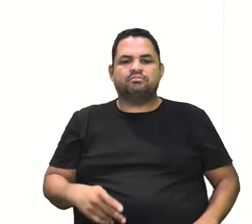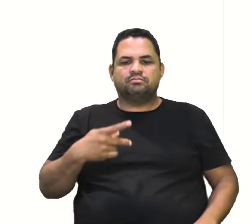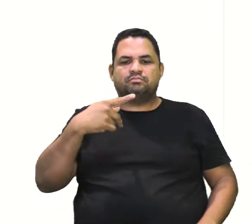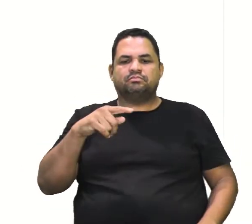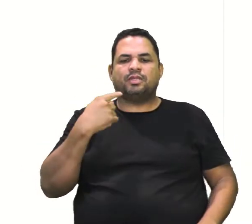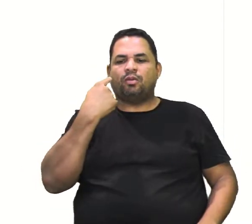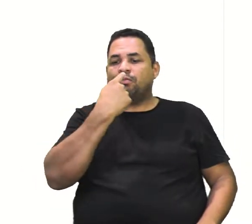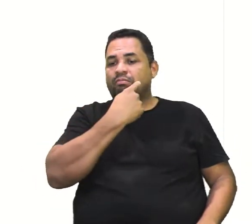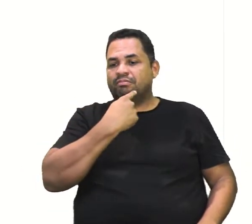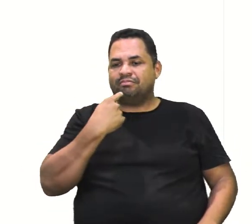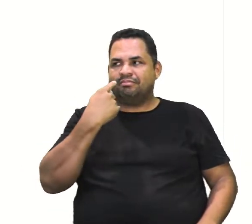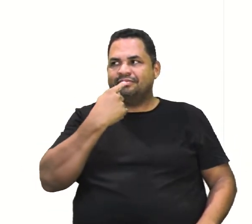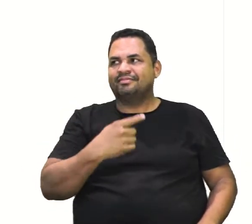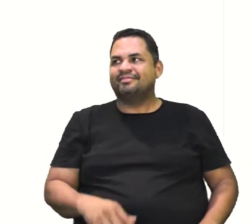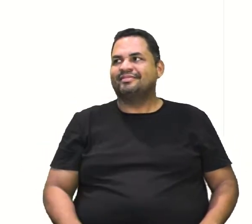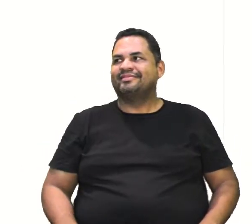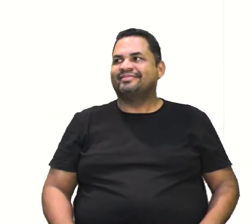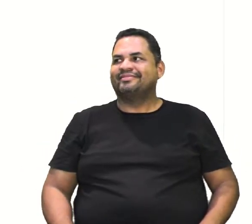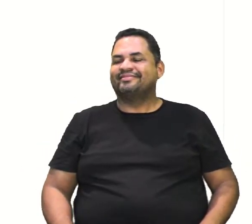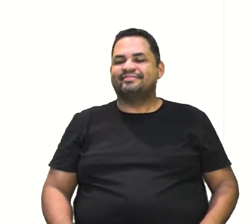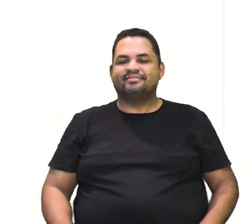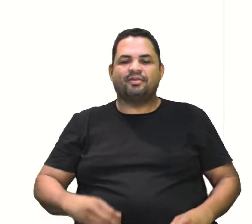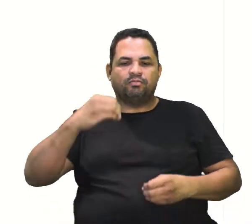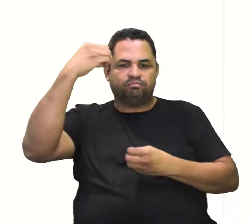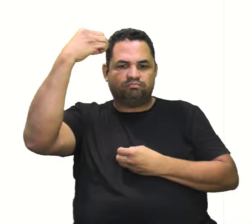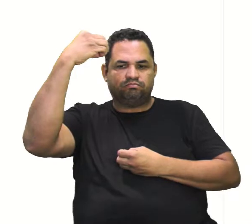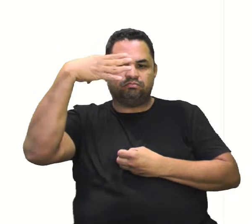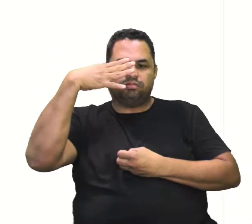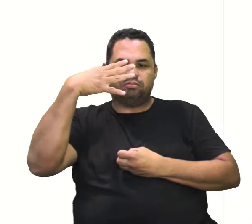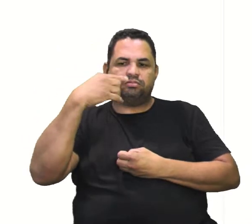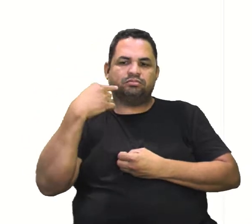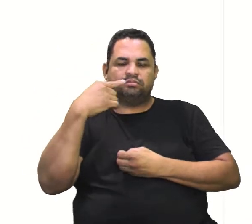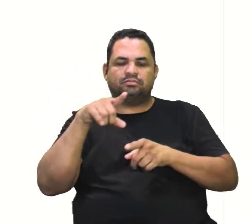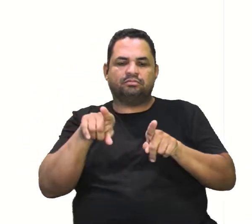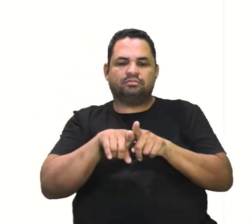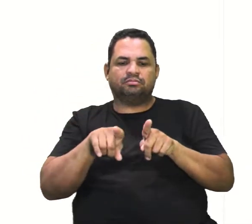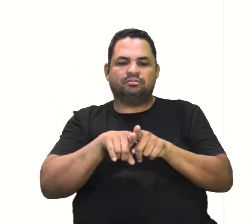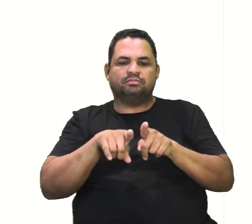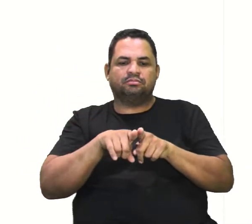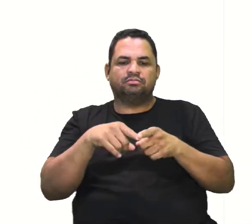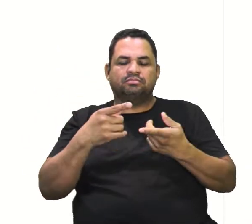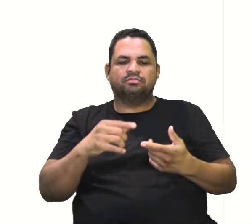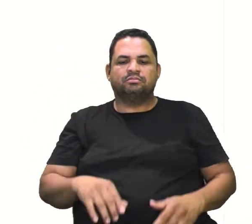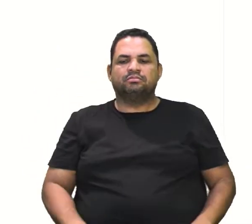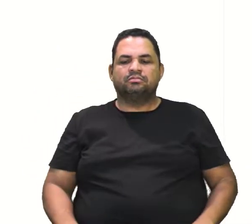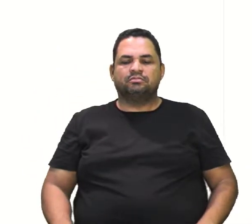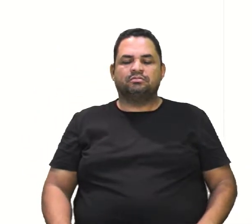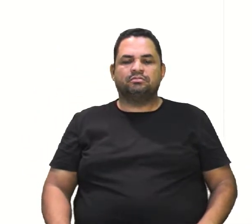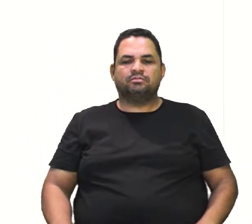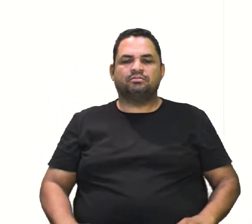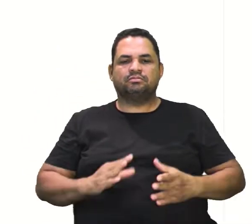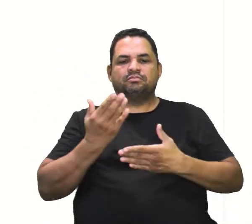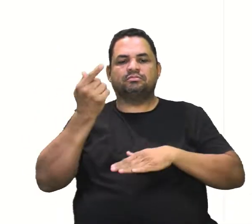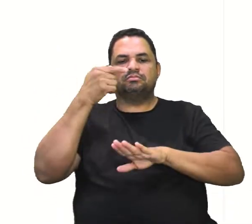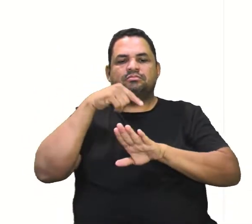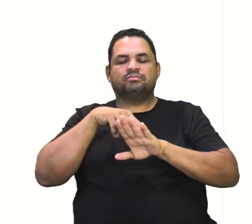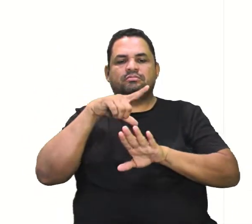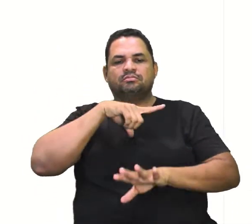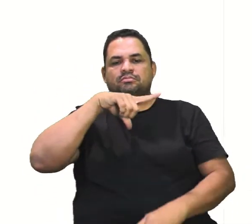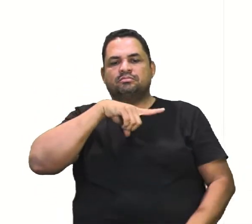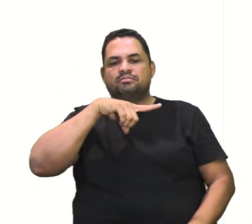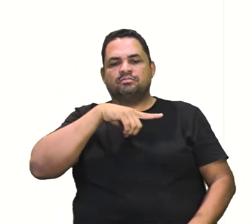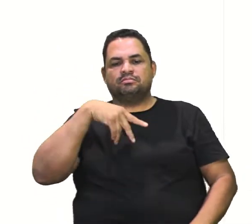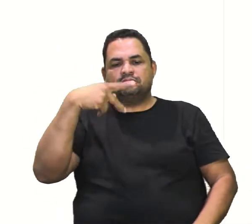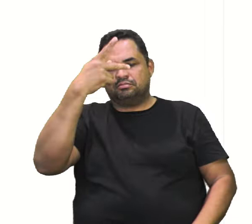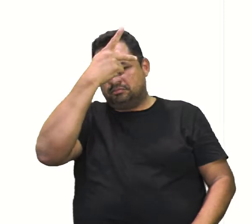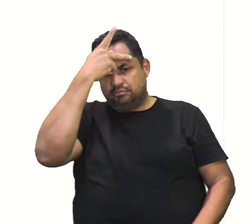sua boquinha, aí aquelas luminárias têm formato também de elipse. Então quer dizer que por trás de tudo isso aqui